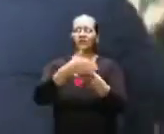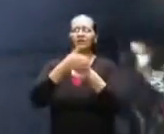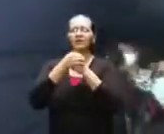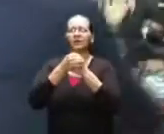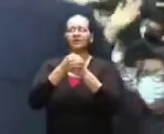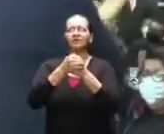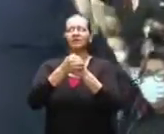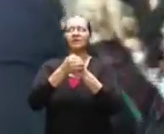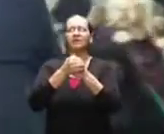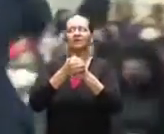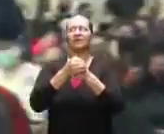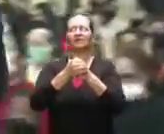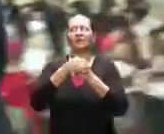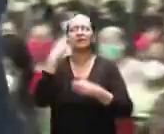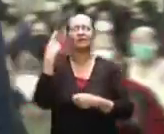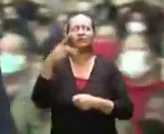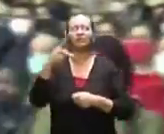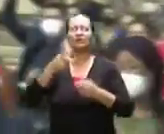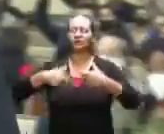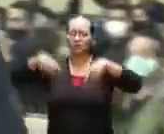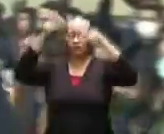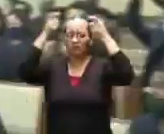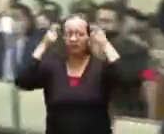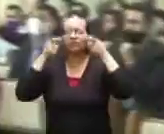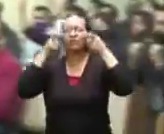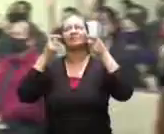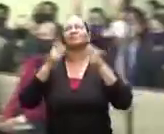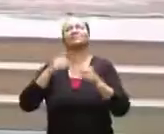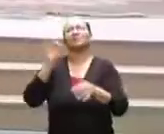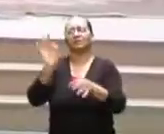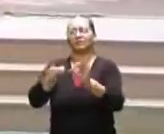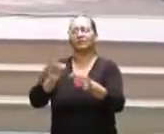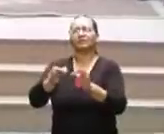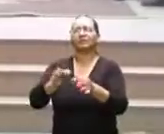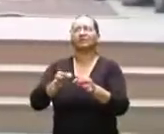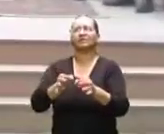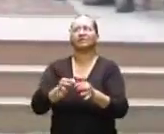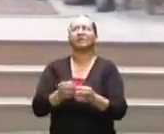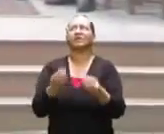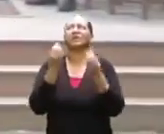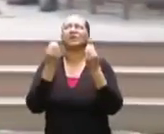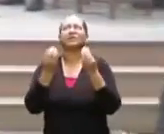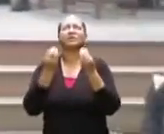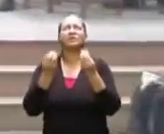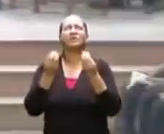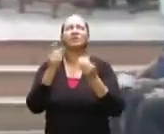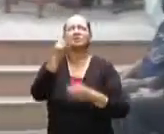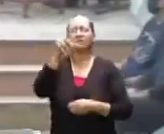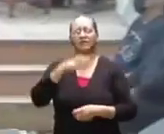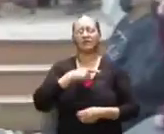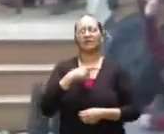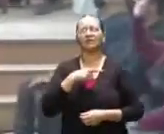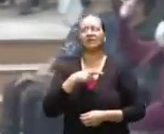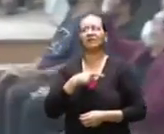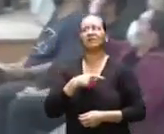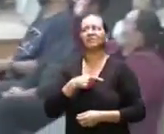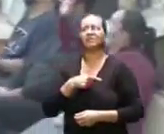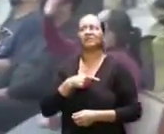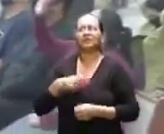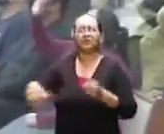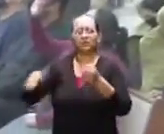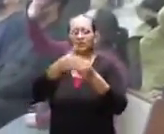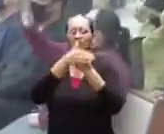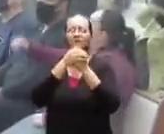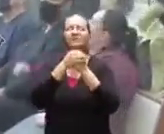guarda, guarda, guarda, guarda o que tu tens, guarda o que tu tens,